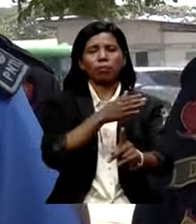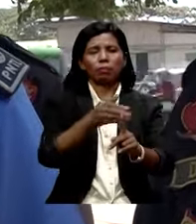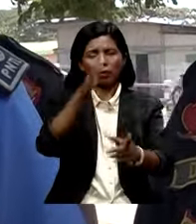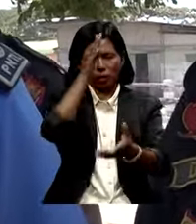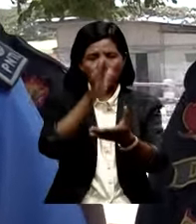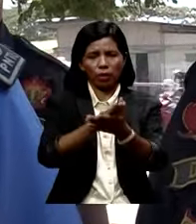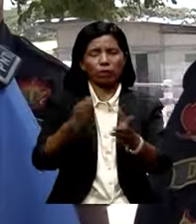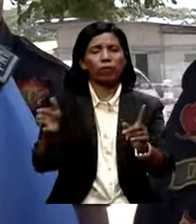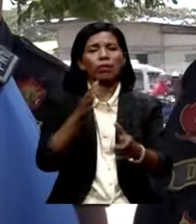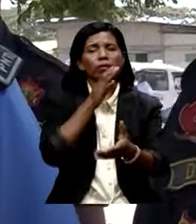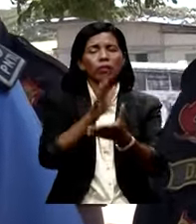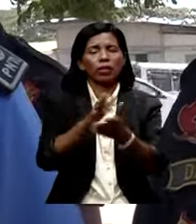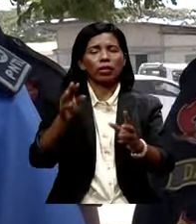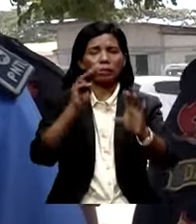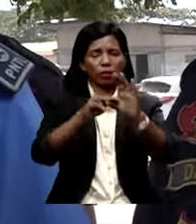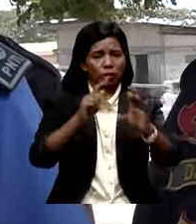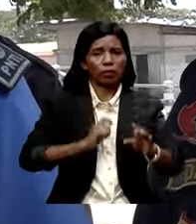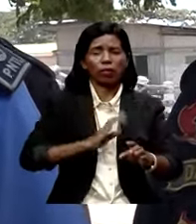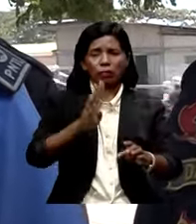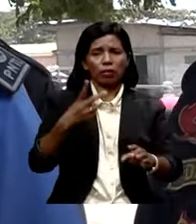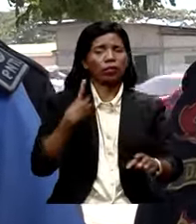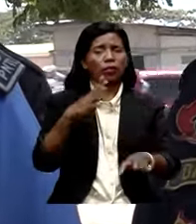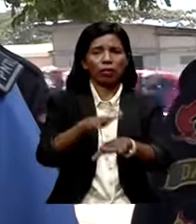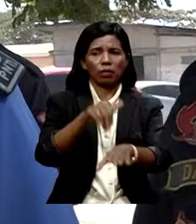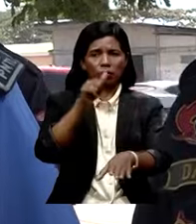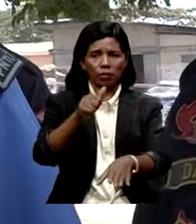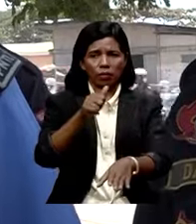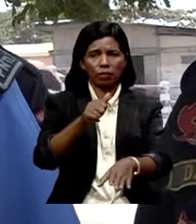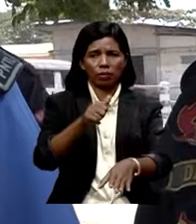e está boludo na